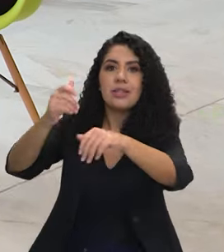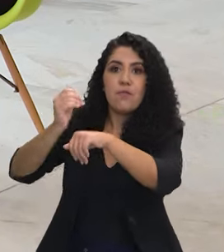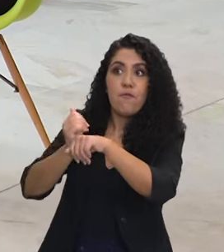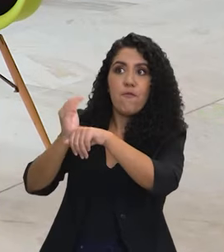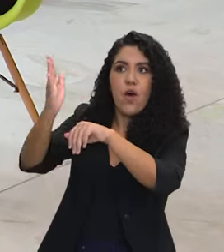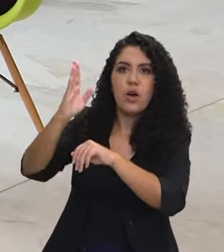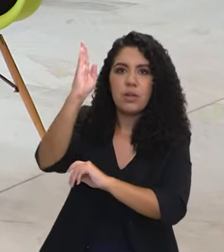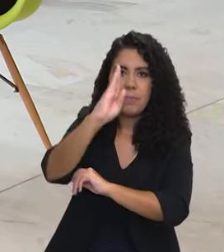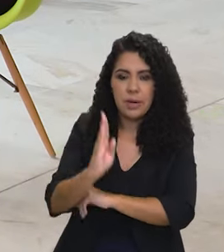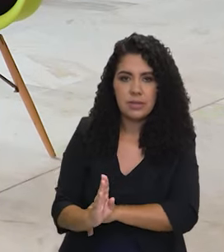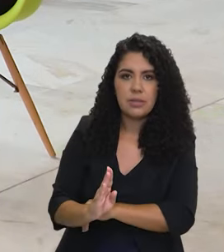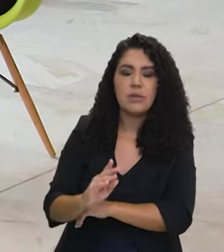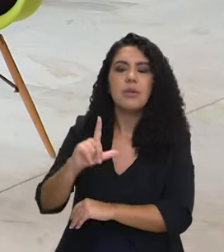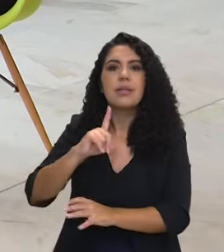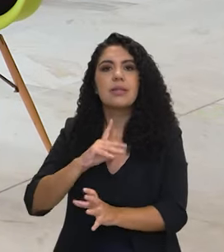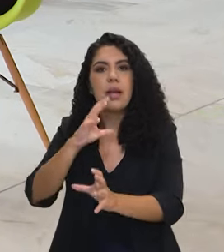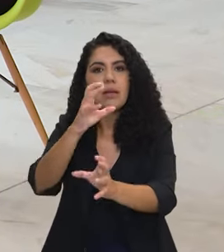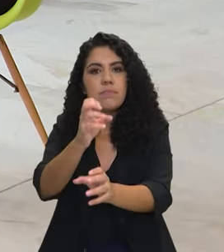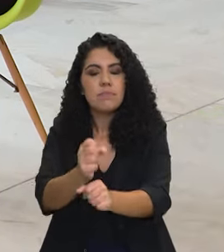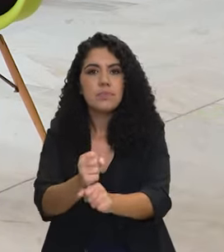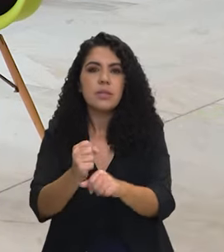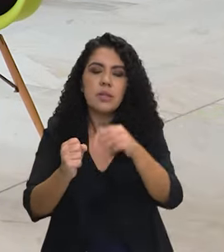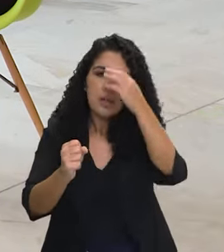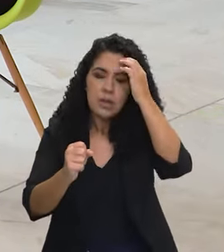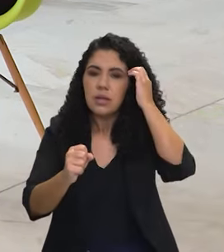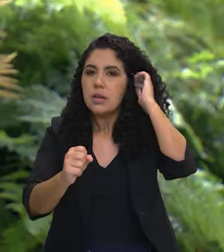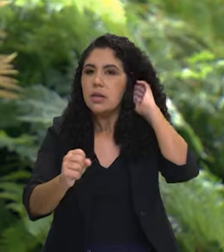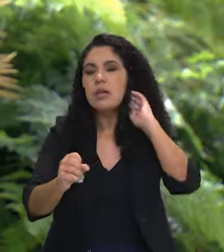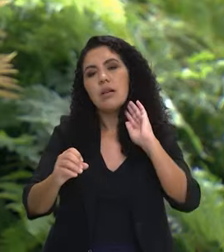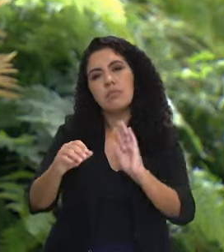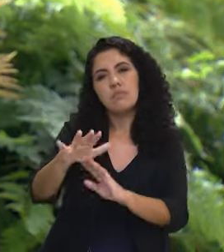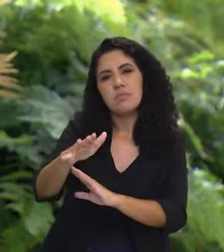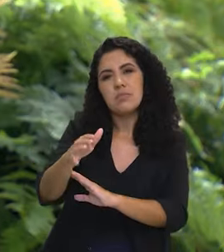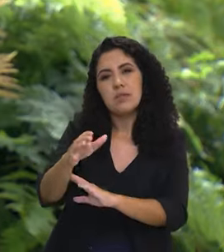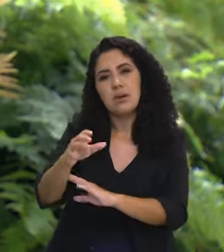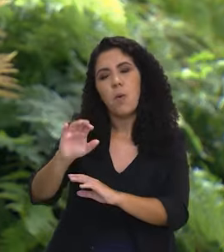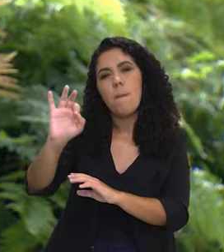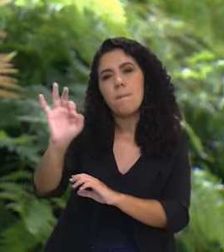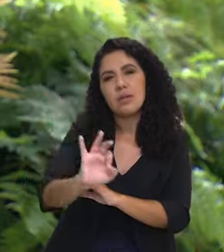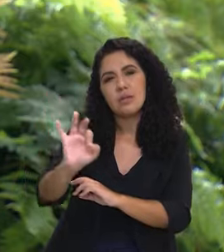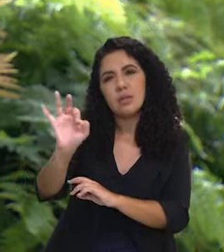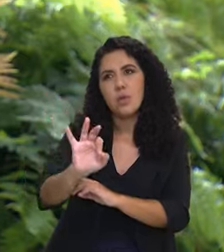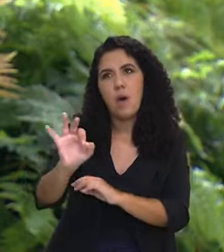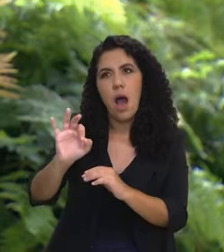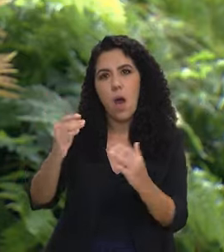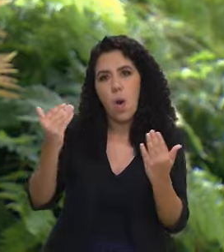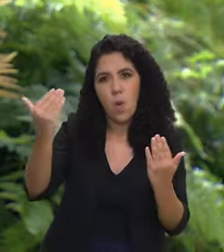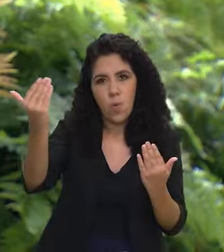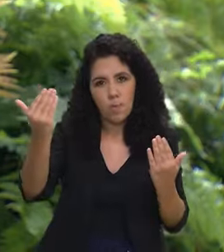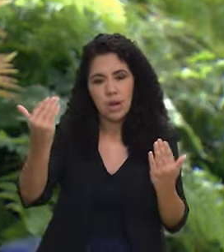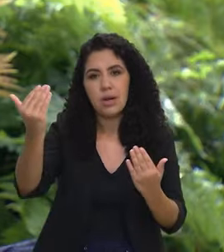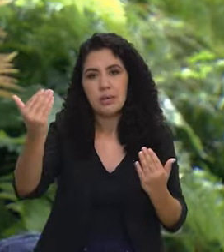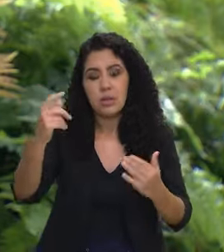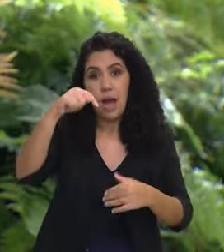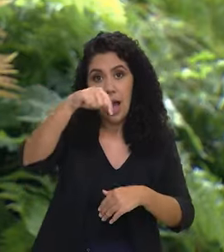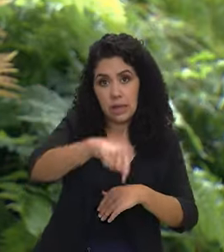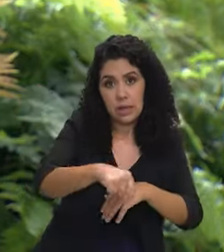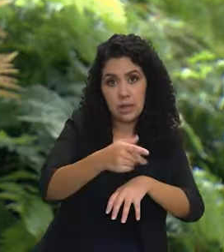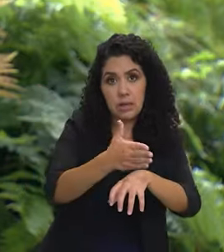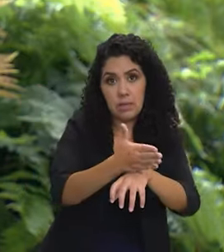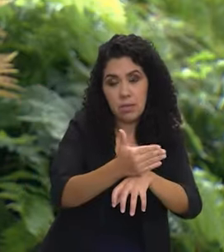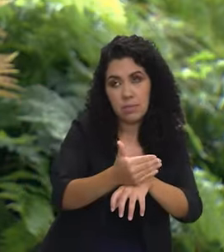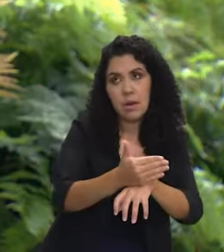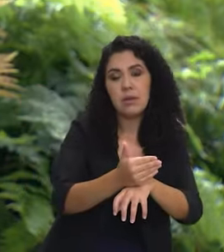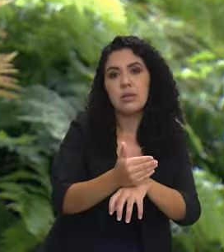são cerca de quase 17% das nossas chefes de missão. O percentual aqui dentro, né, do